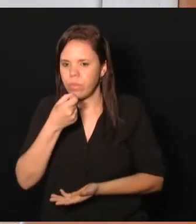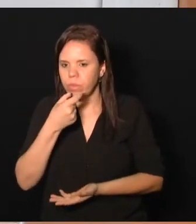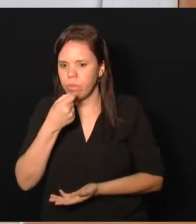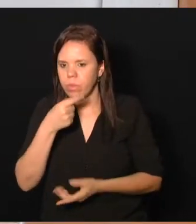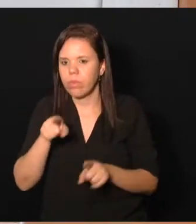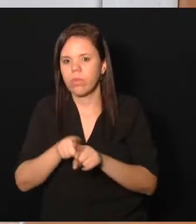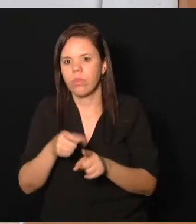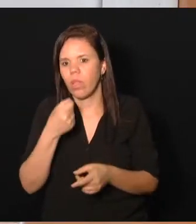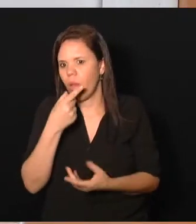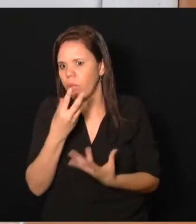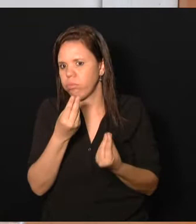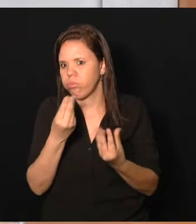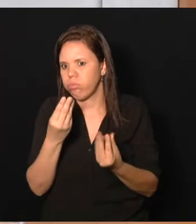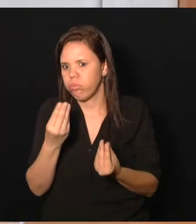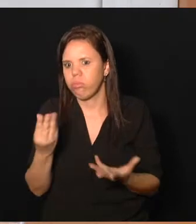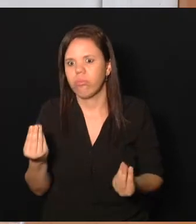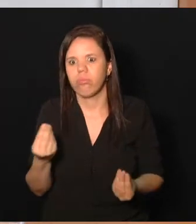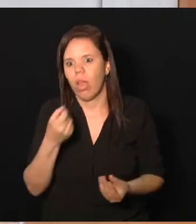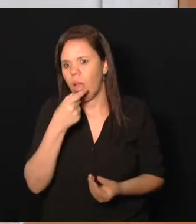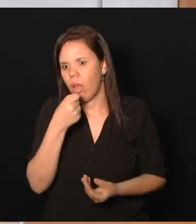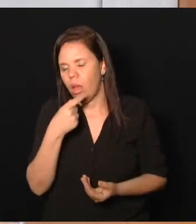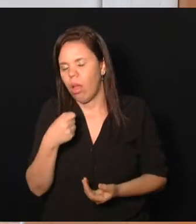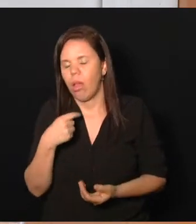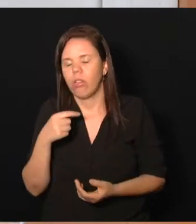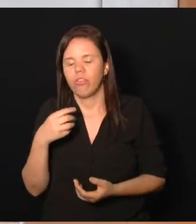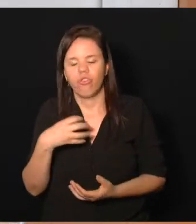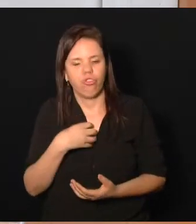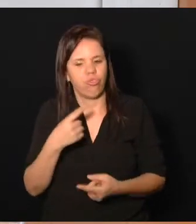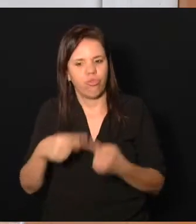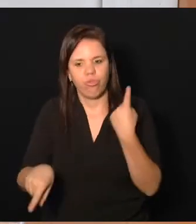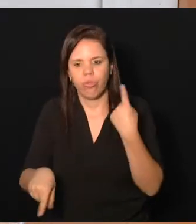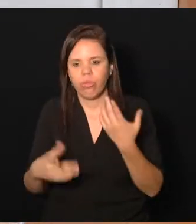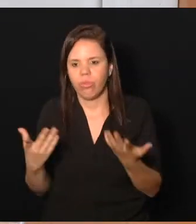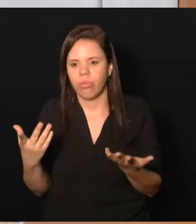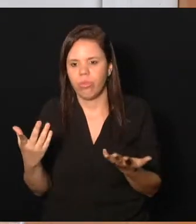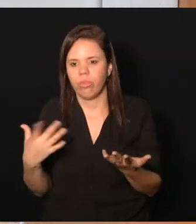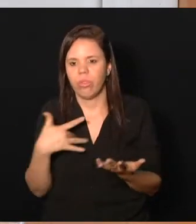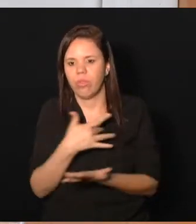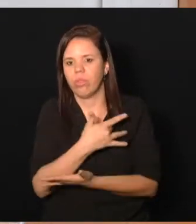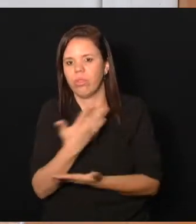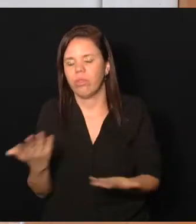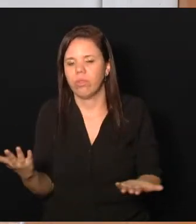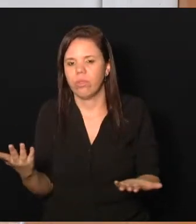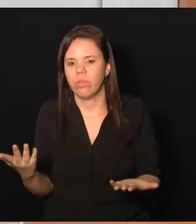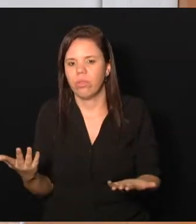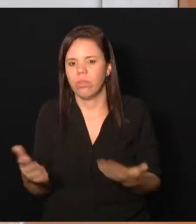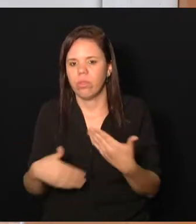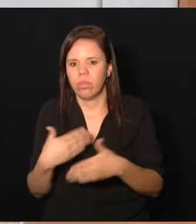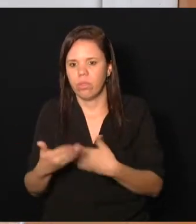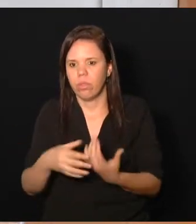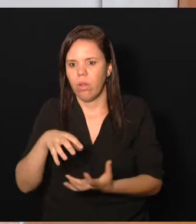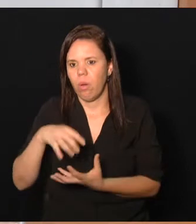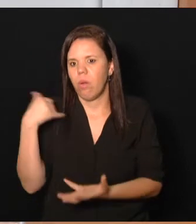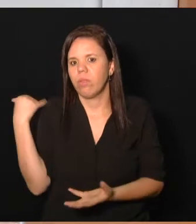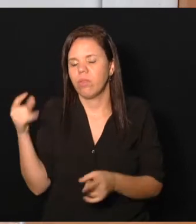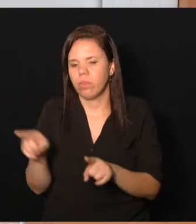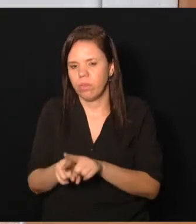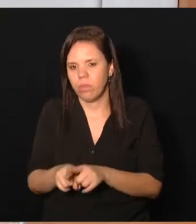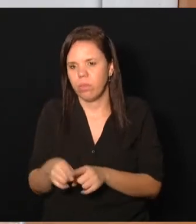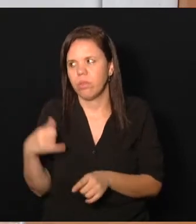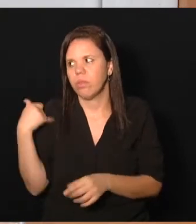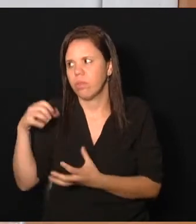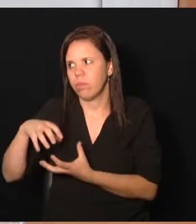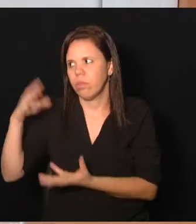você toma muitas das vezes medicamento de maneira não conciliada, ainda mais quando idoso, com a idade